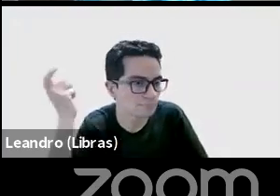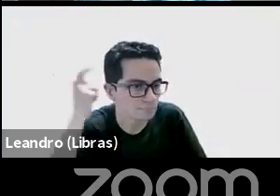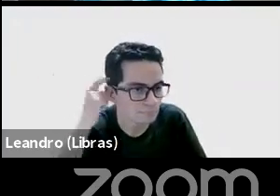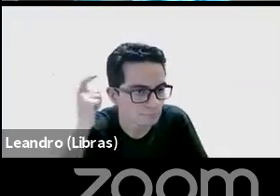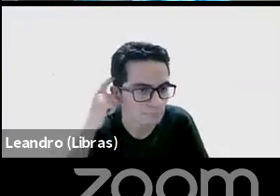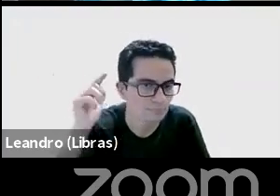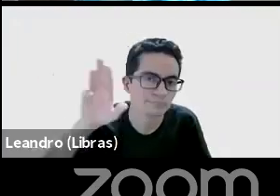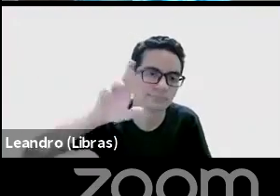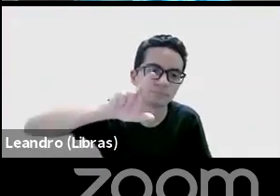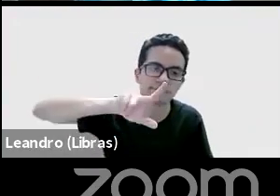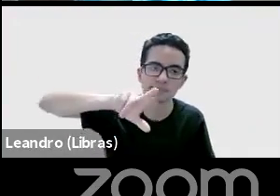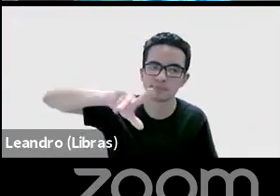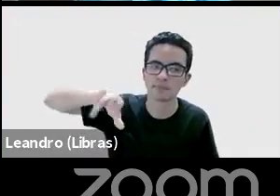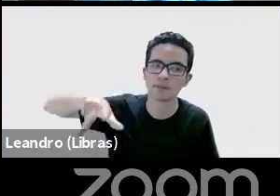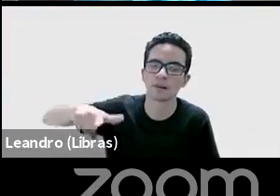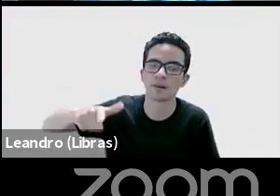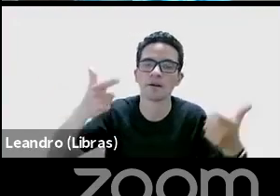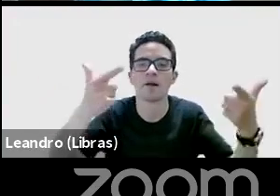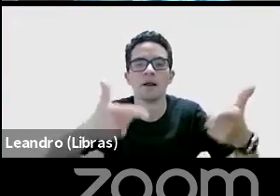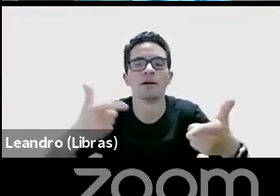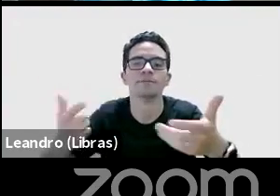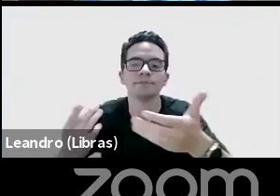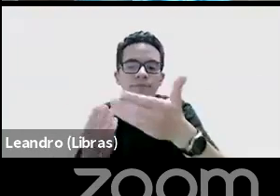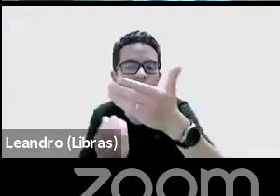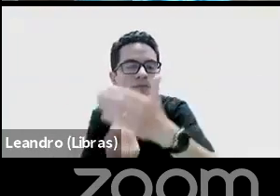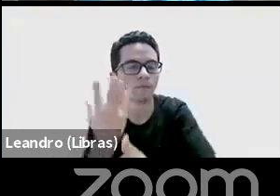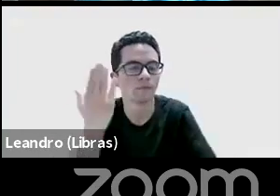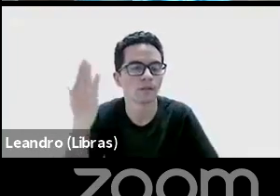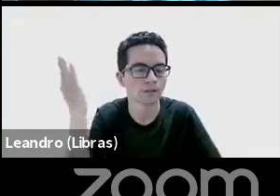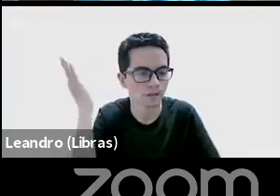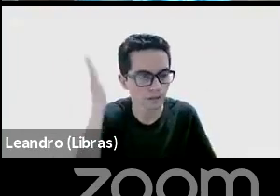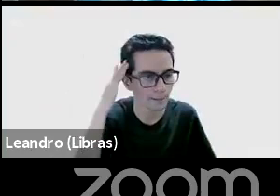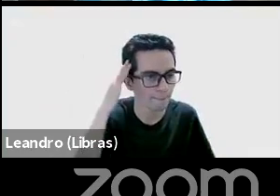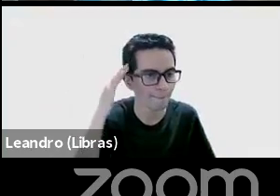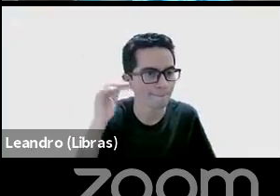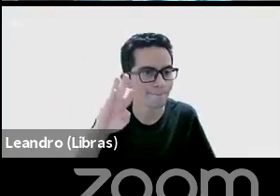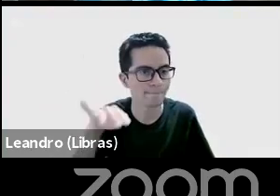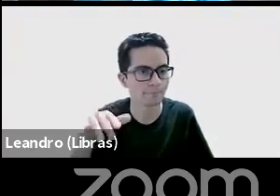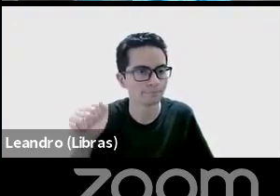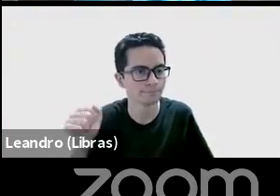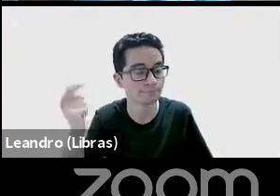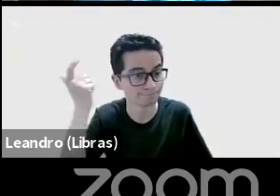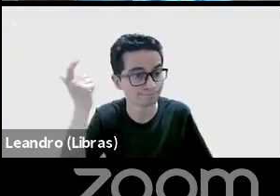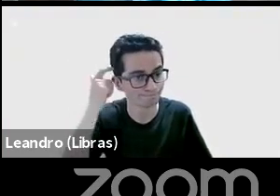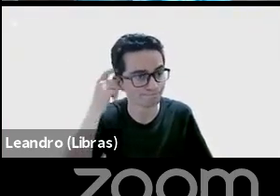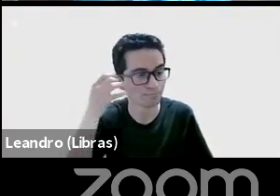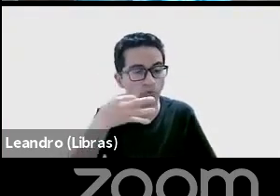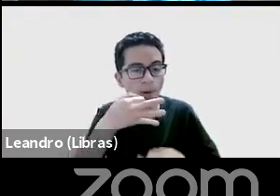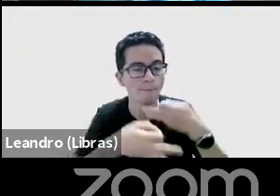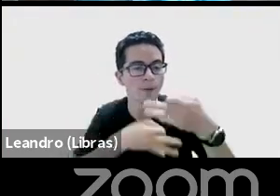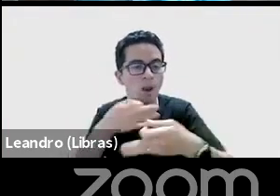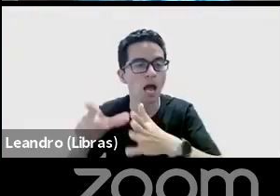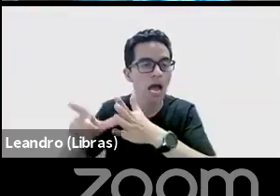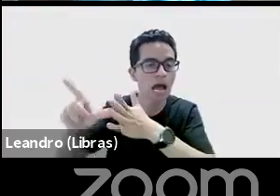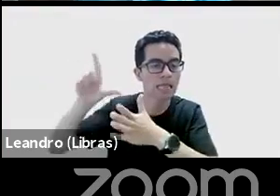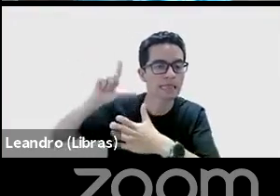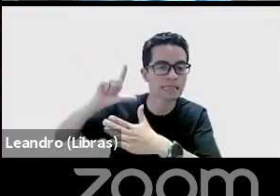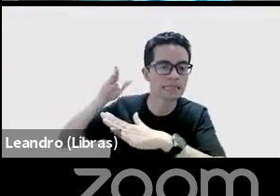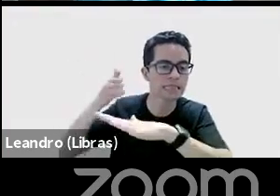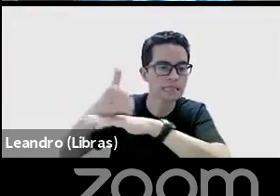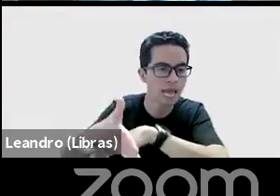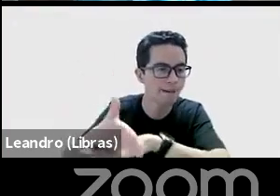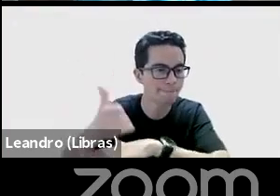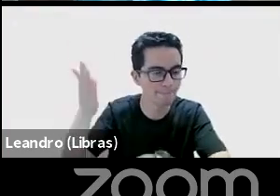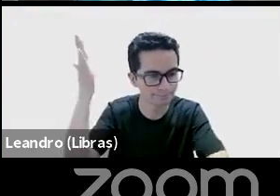né? Um espaço, tentar criar um espaço para aquilo que a Fernanda, né, comentou antes da gente entrar, né? Para a